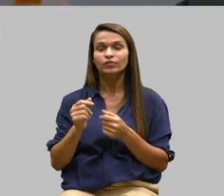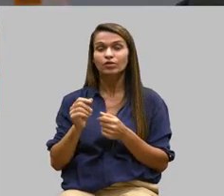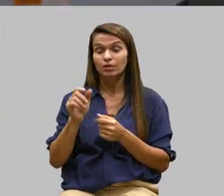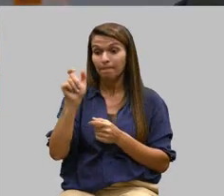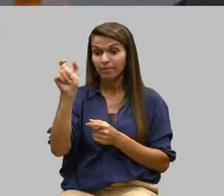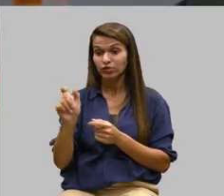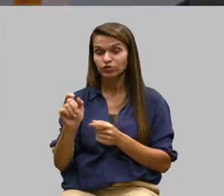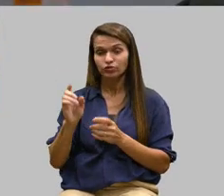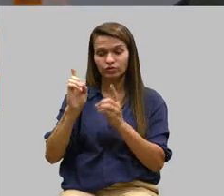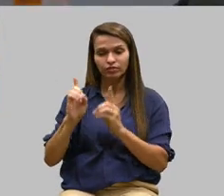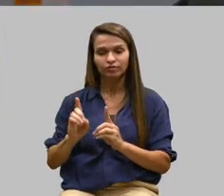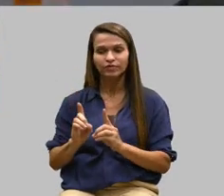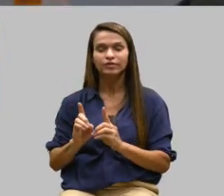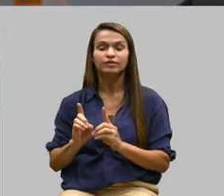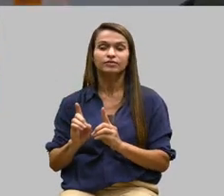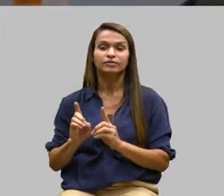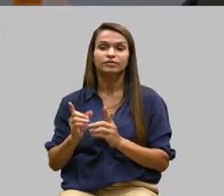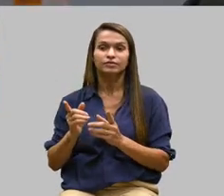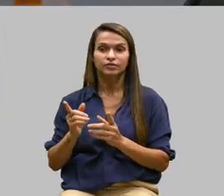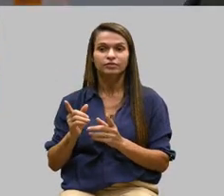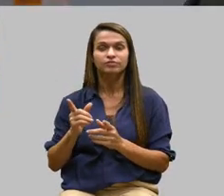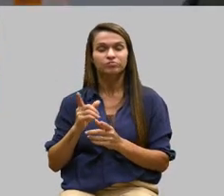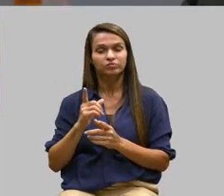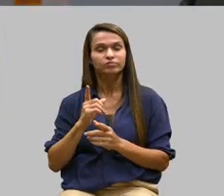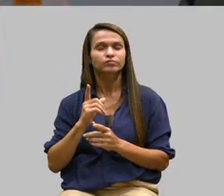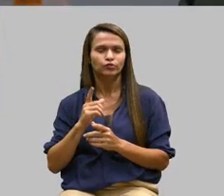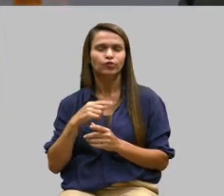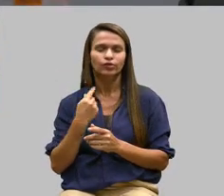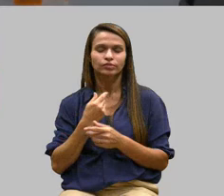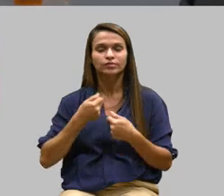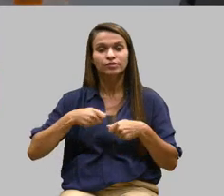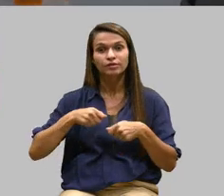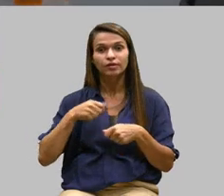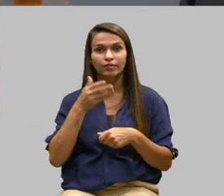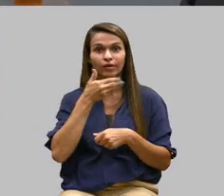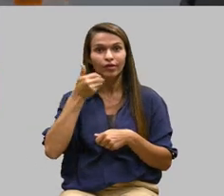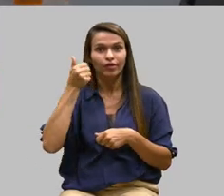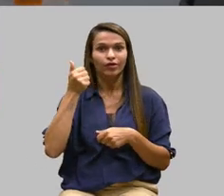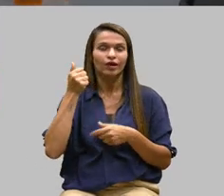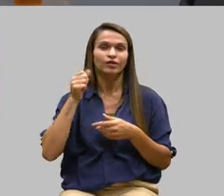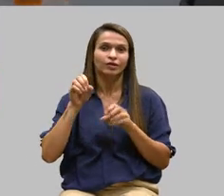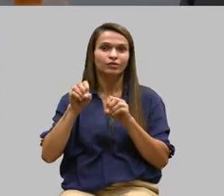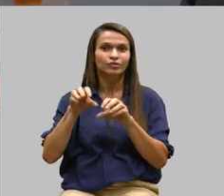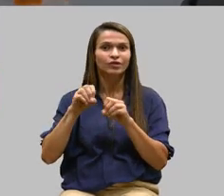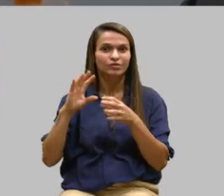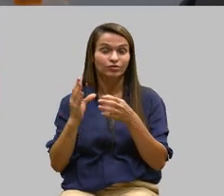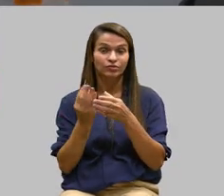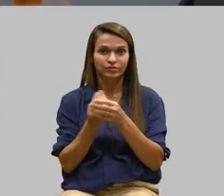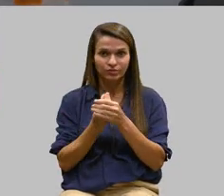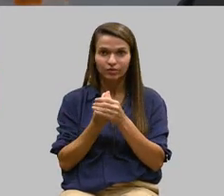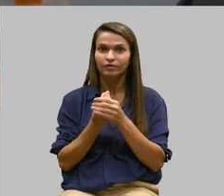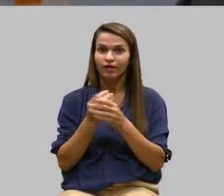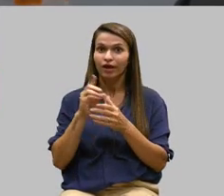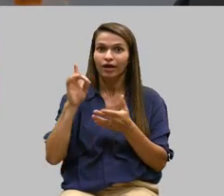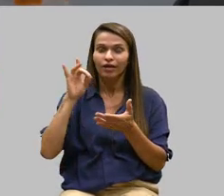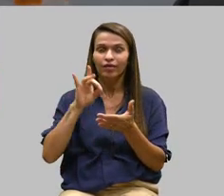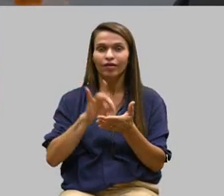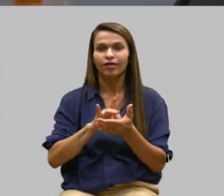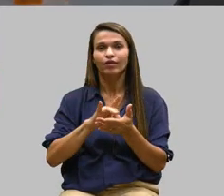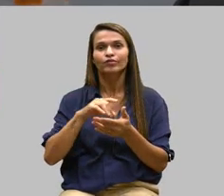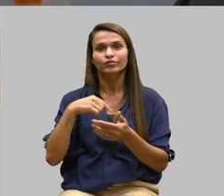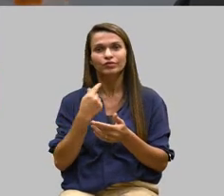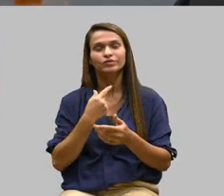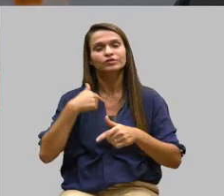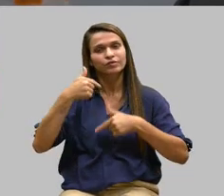mais desculpa para ninguém claro que a gente tem que melhorar muito a questão da educação inclusiva Isso é fato né Nós estamos trabalhando